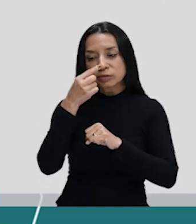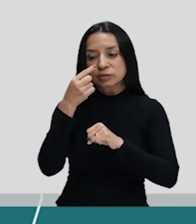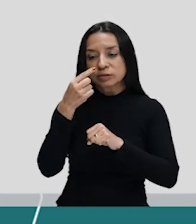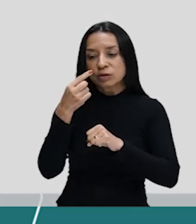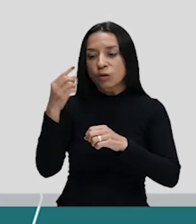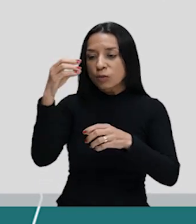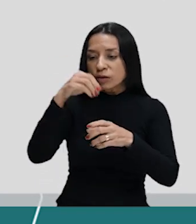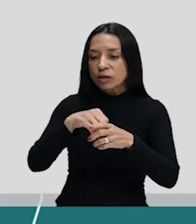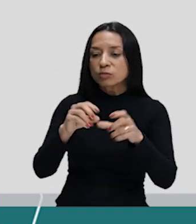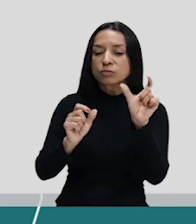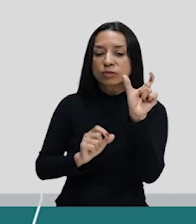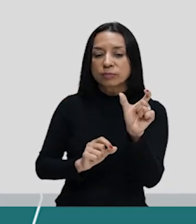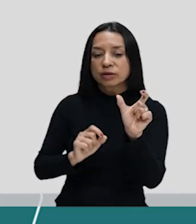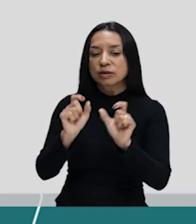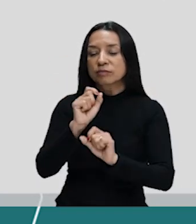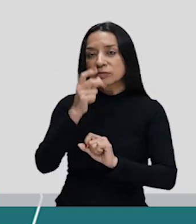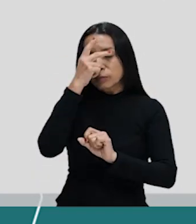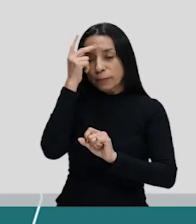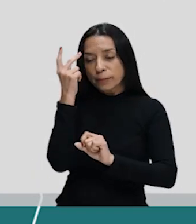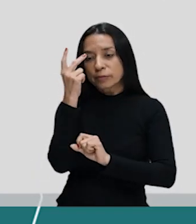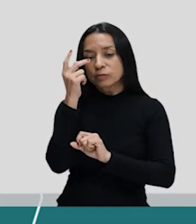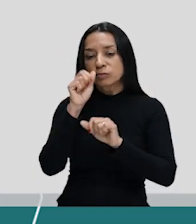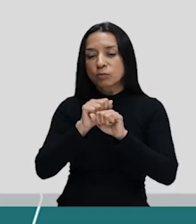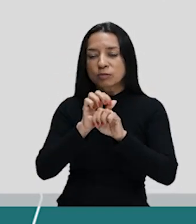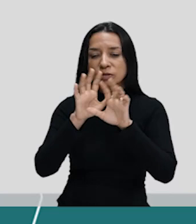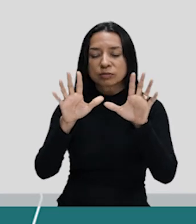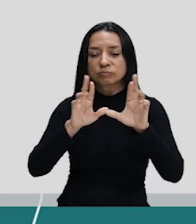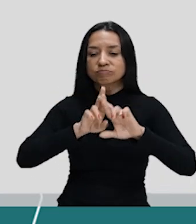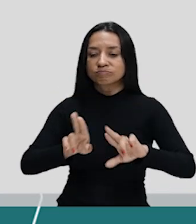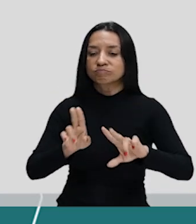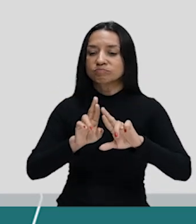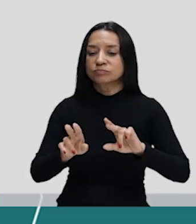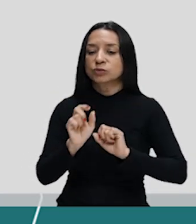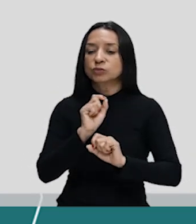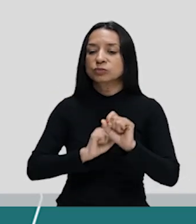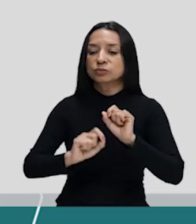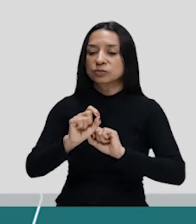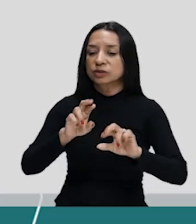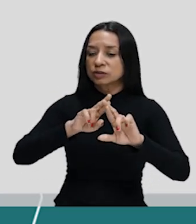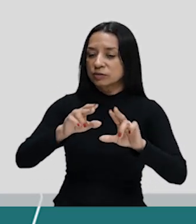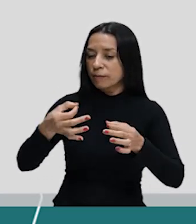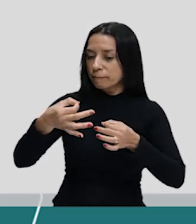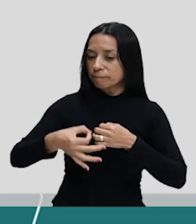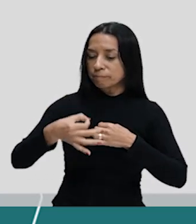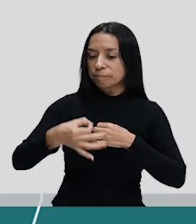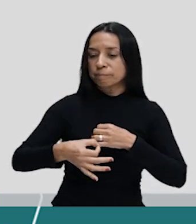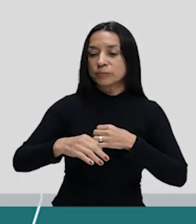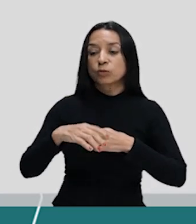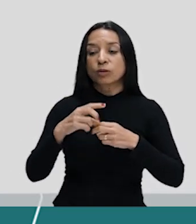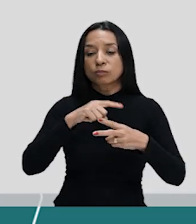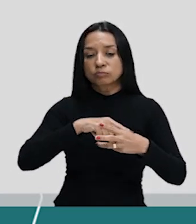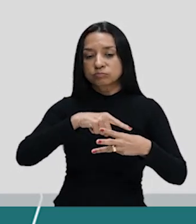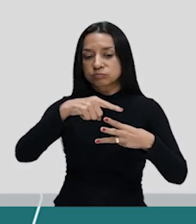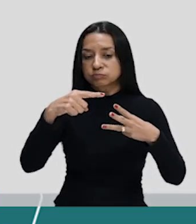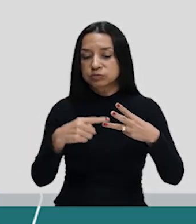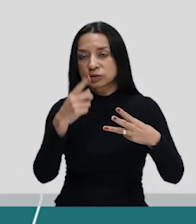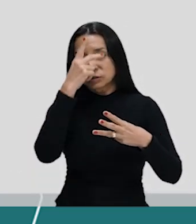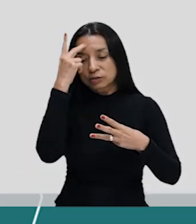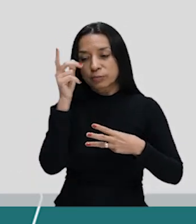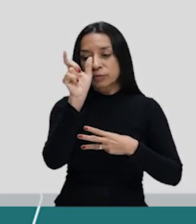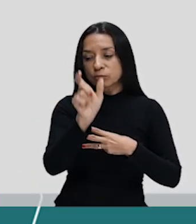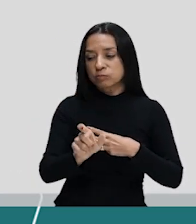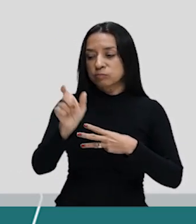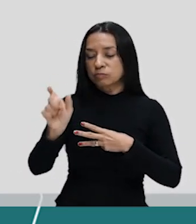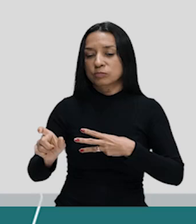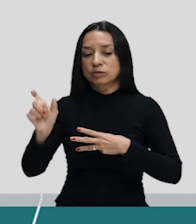um morfema de pessoa claramente diferenciado, o qual distingue perfeitamente qual